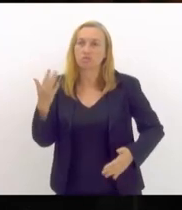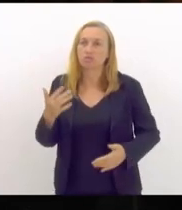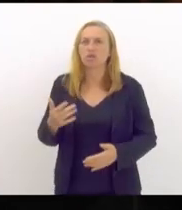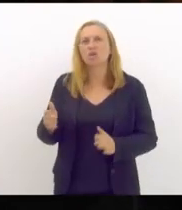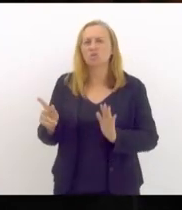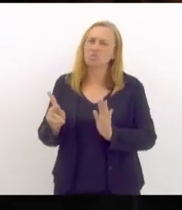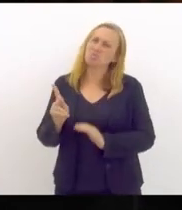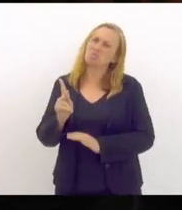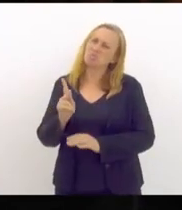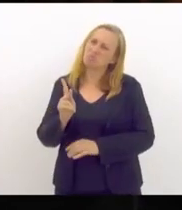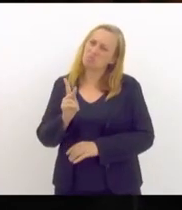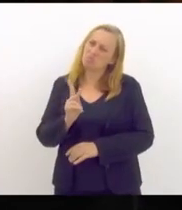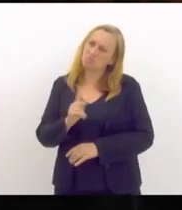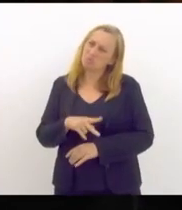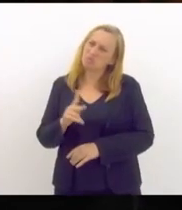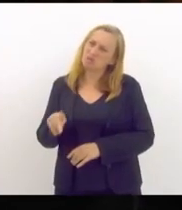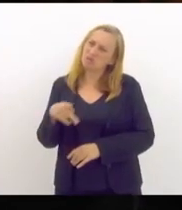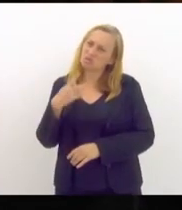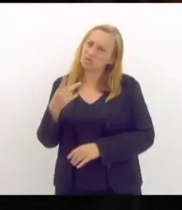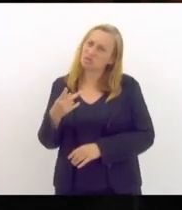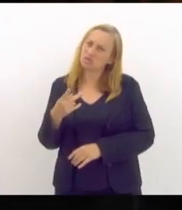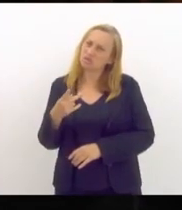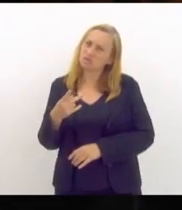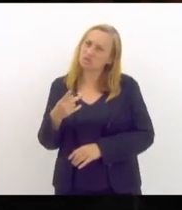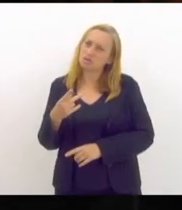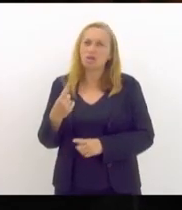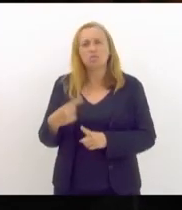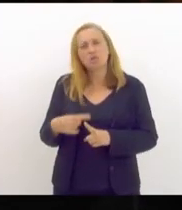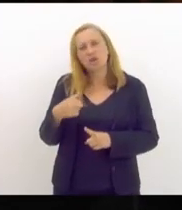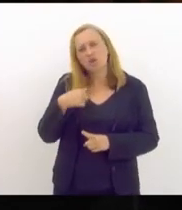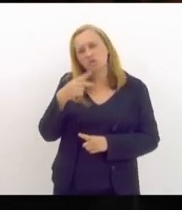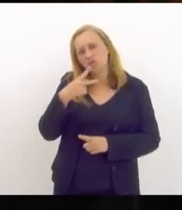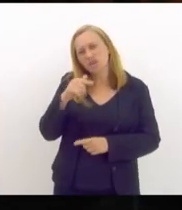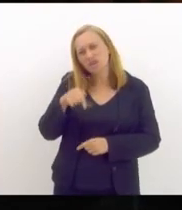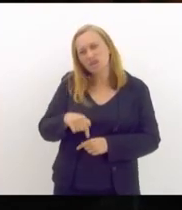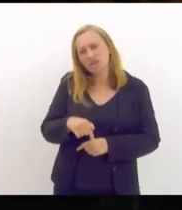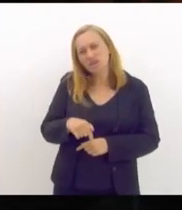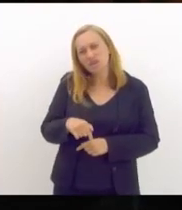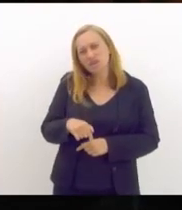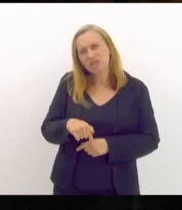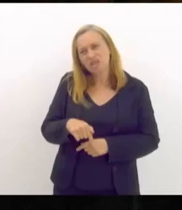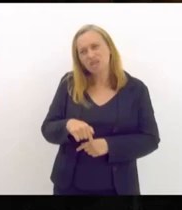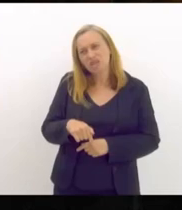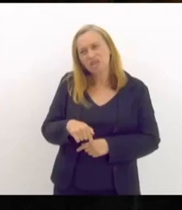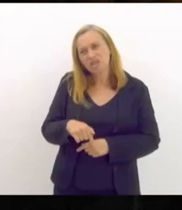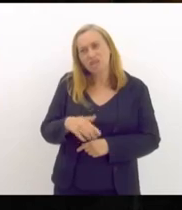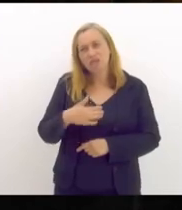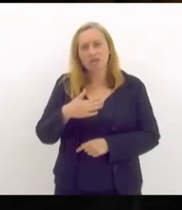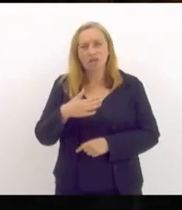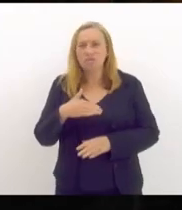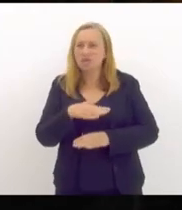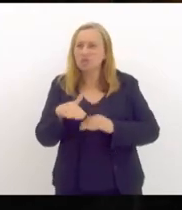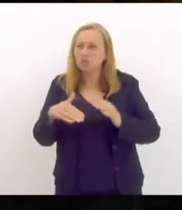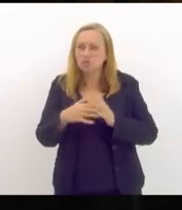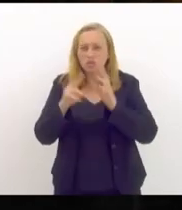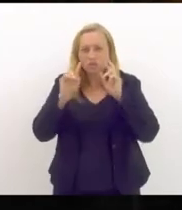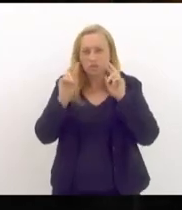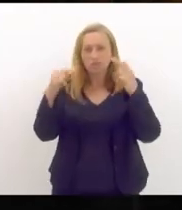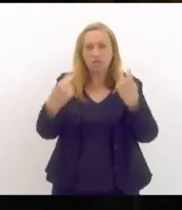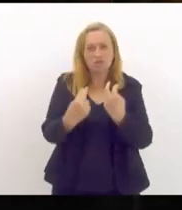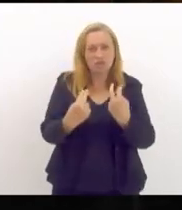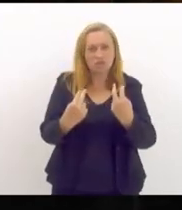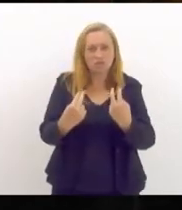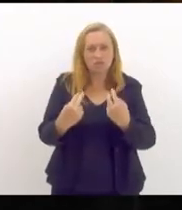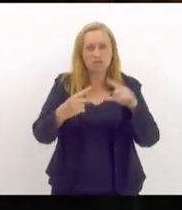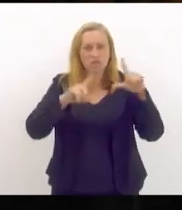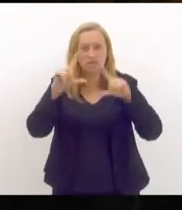que o professor falou E por que que eu tô falando isso aqui para o meu espectador para os meus colegas de